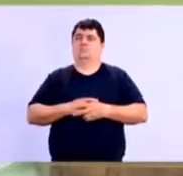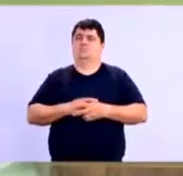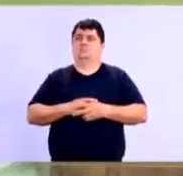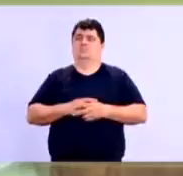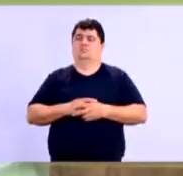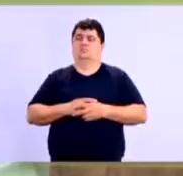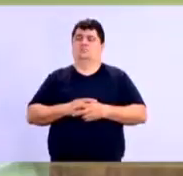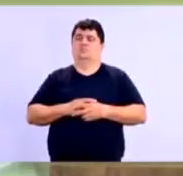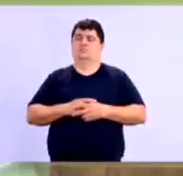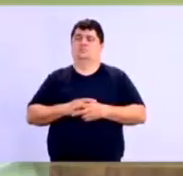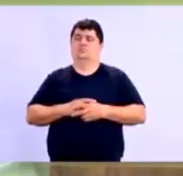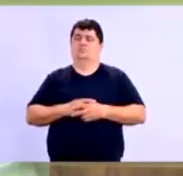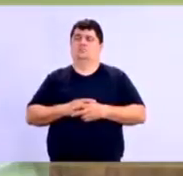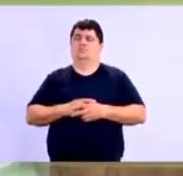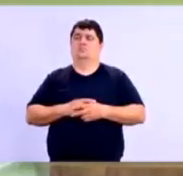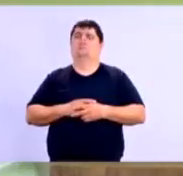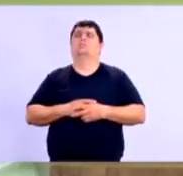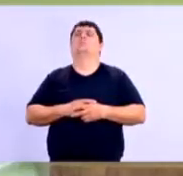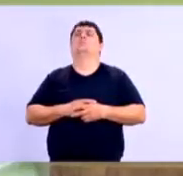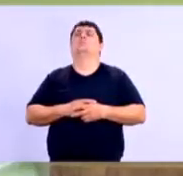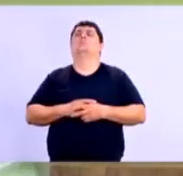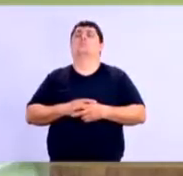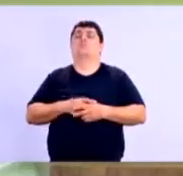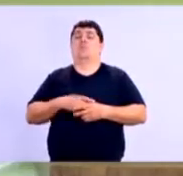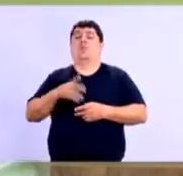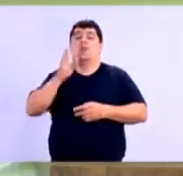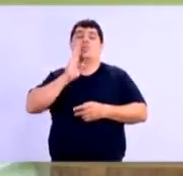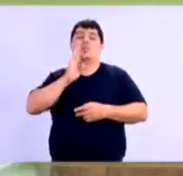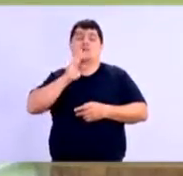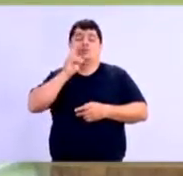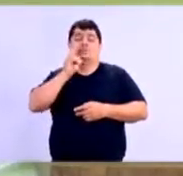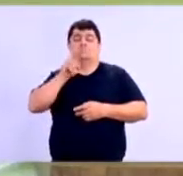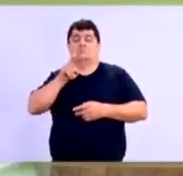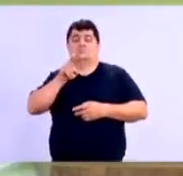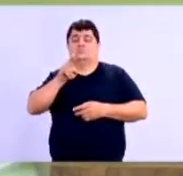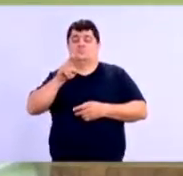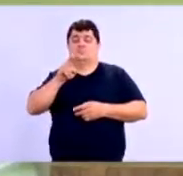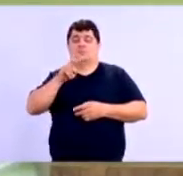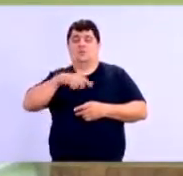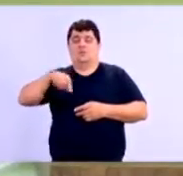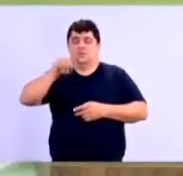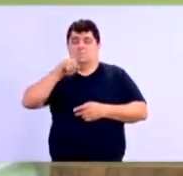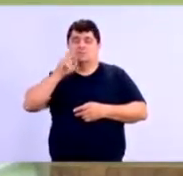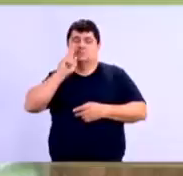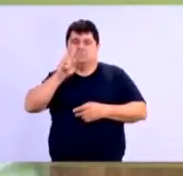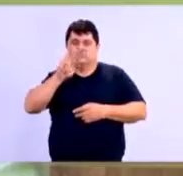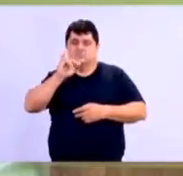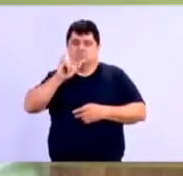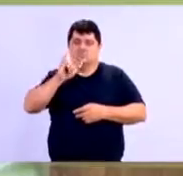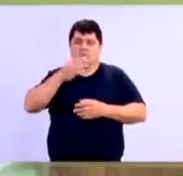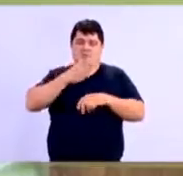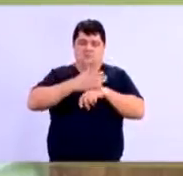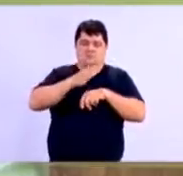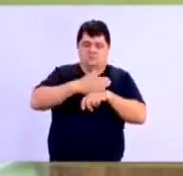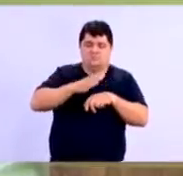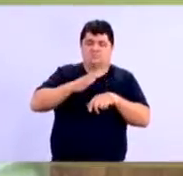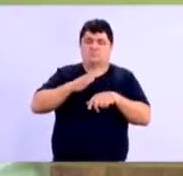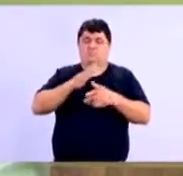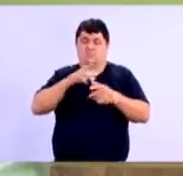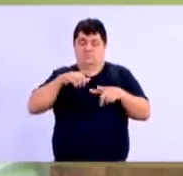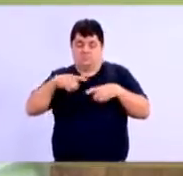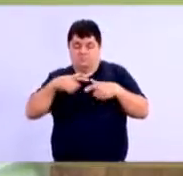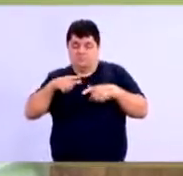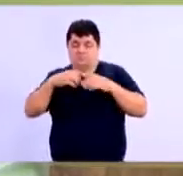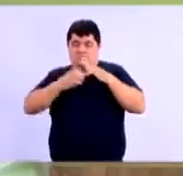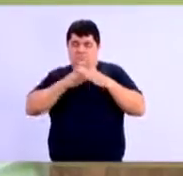Ok. É interessante a gente observar, e vocês vão perceber ao longo que vocês estiverem trabalhando nas empresas